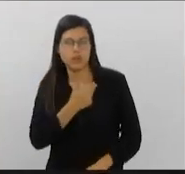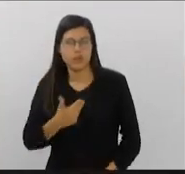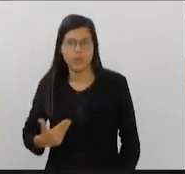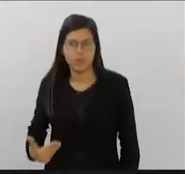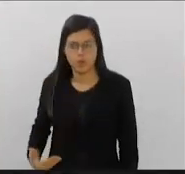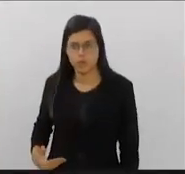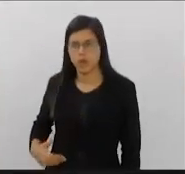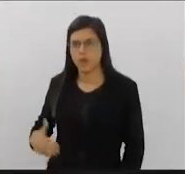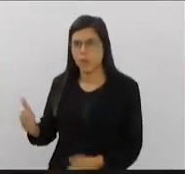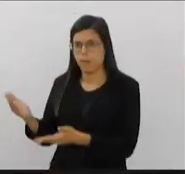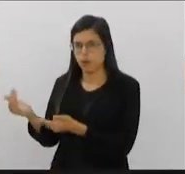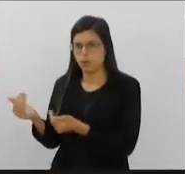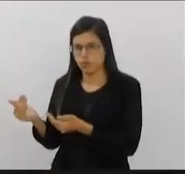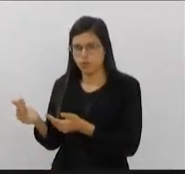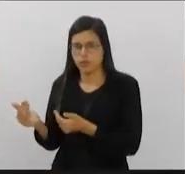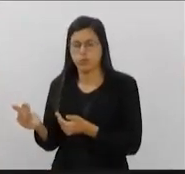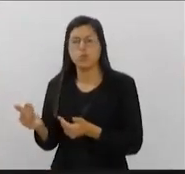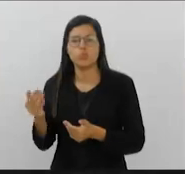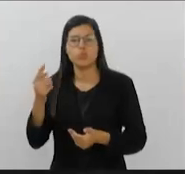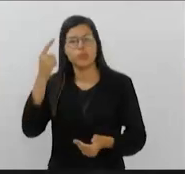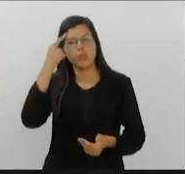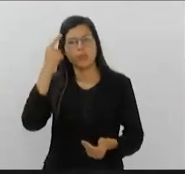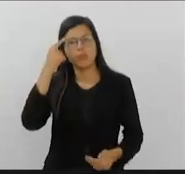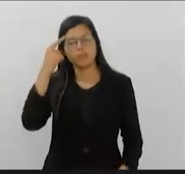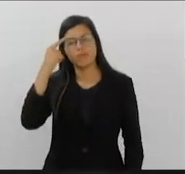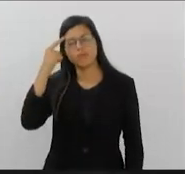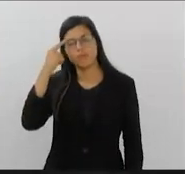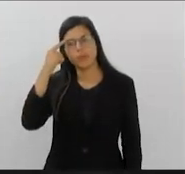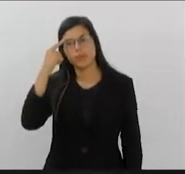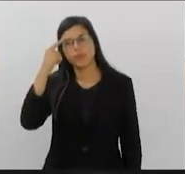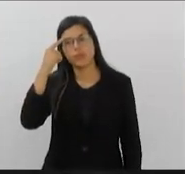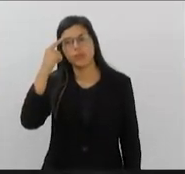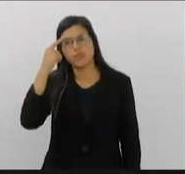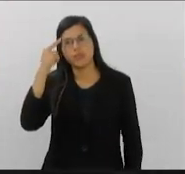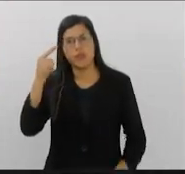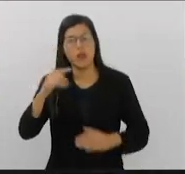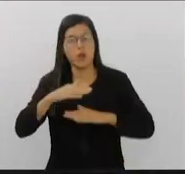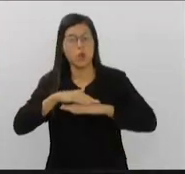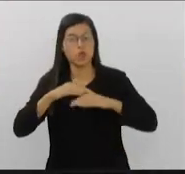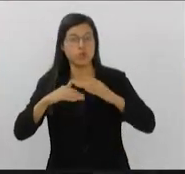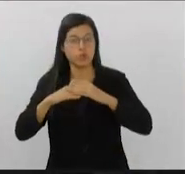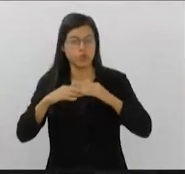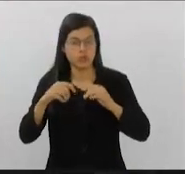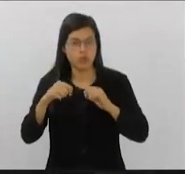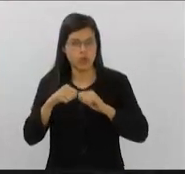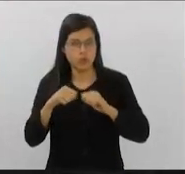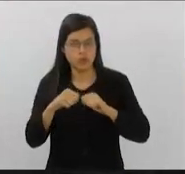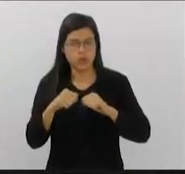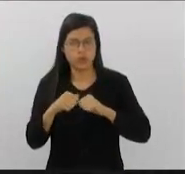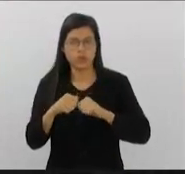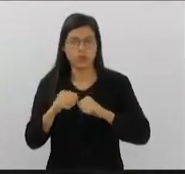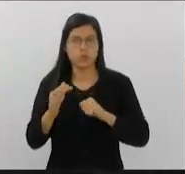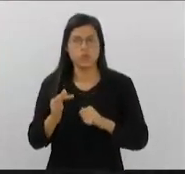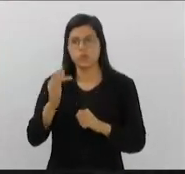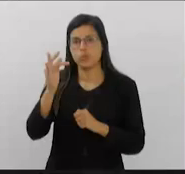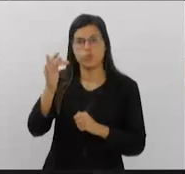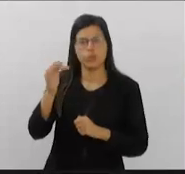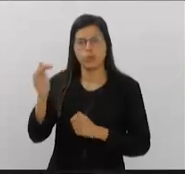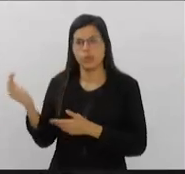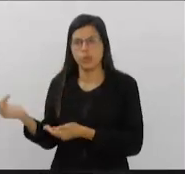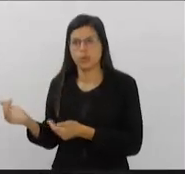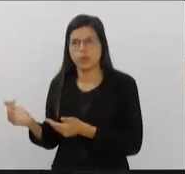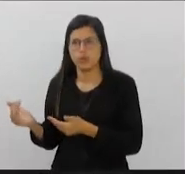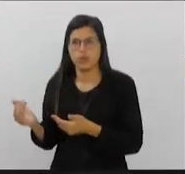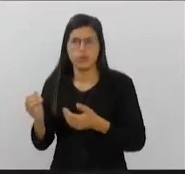como a gente pensar num cenário de construção e pavimentação de futuro para essa juventude sem que a gente enfrente